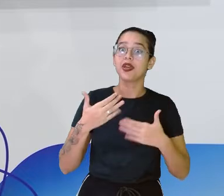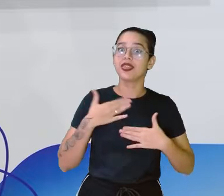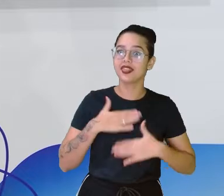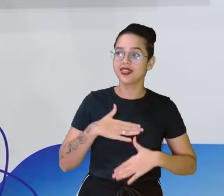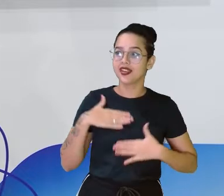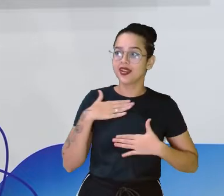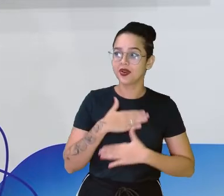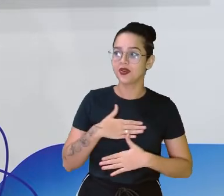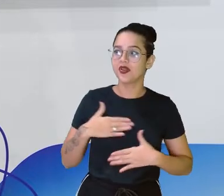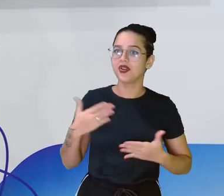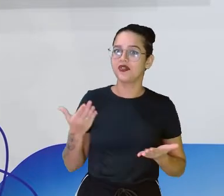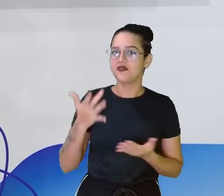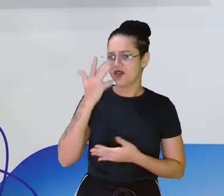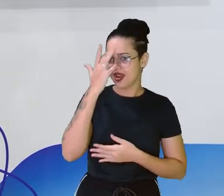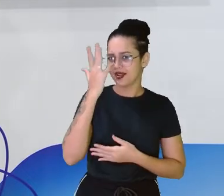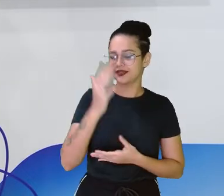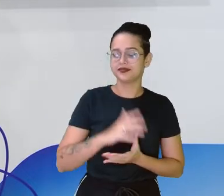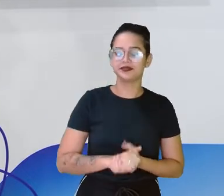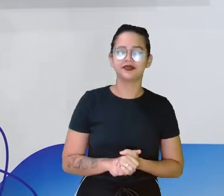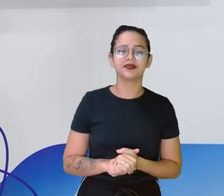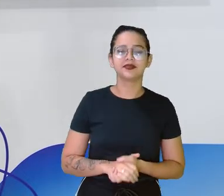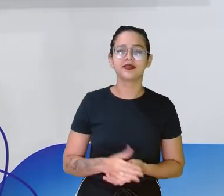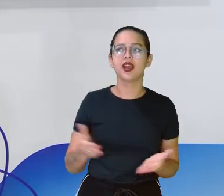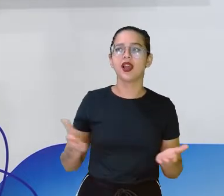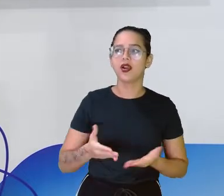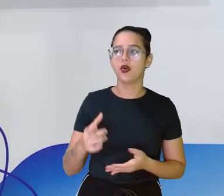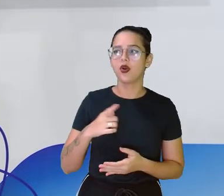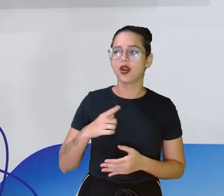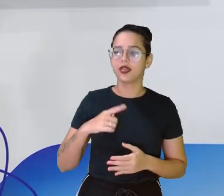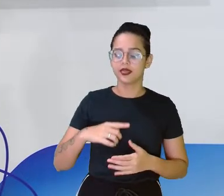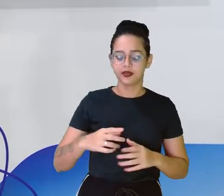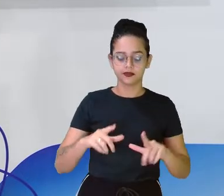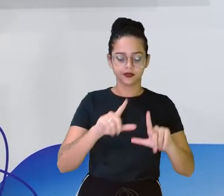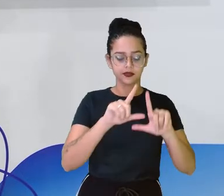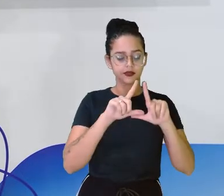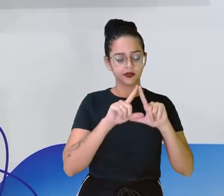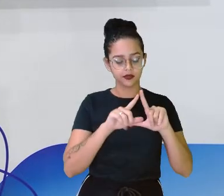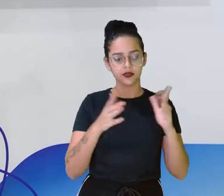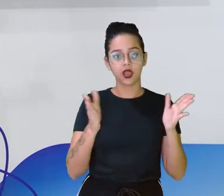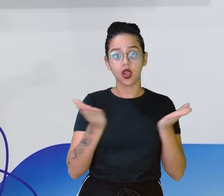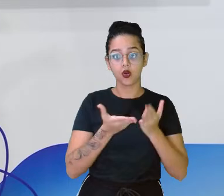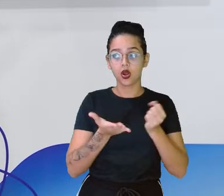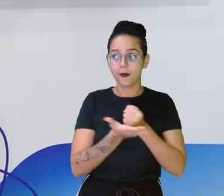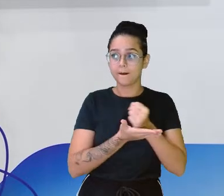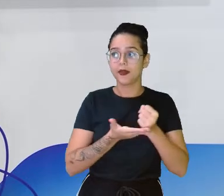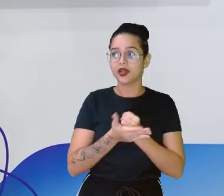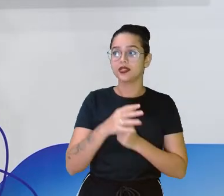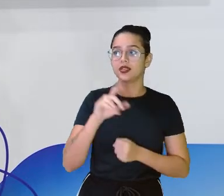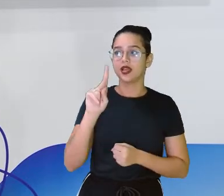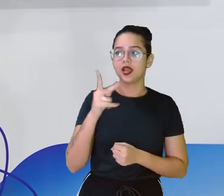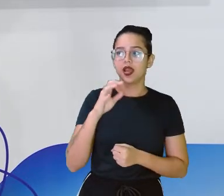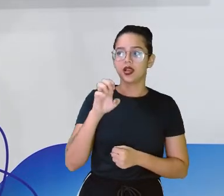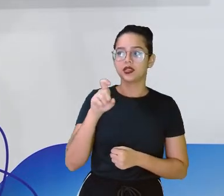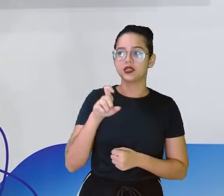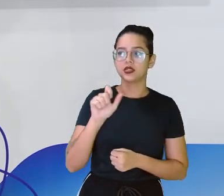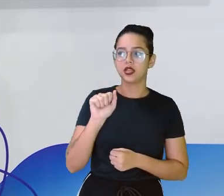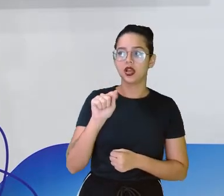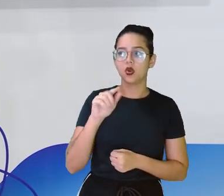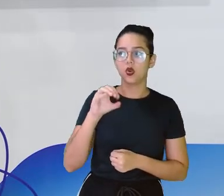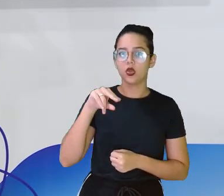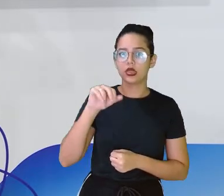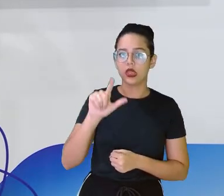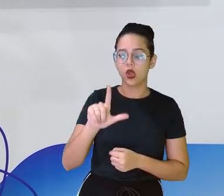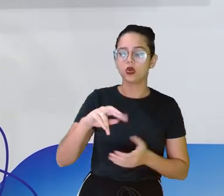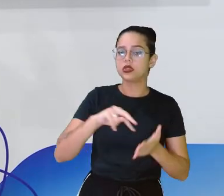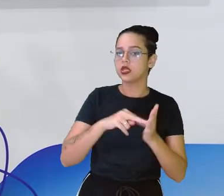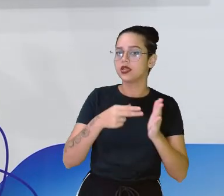aí? Ficou fácil, né? Aqui eu tenho a minha pirâmide de base hexagonal. 7 faces.